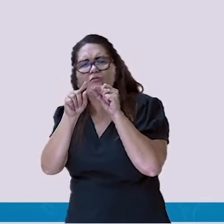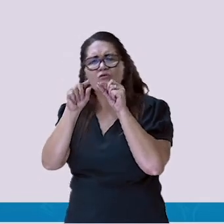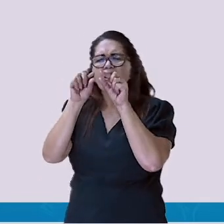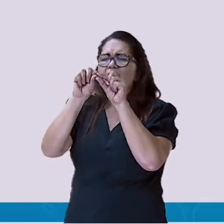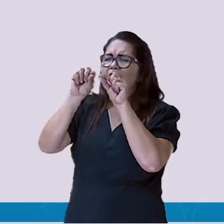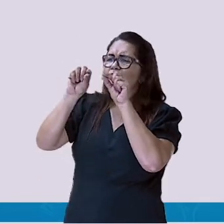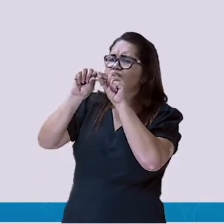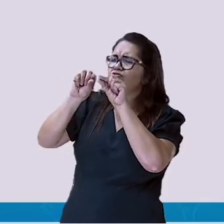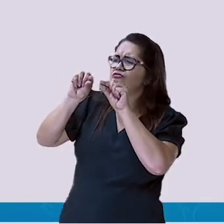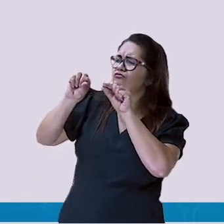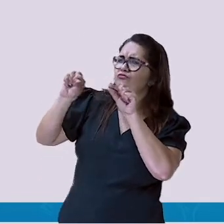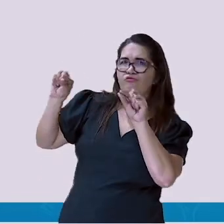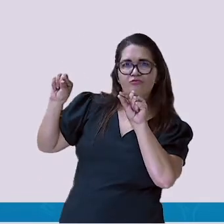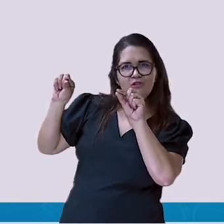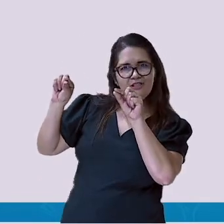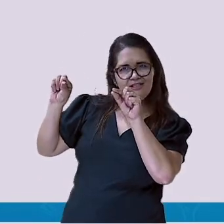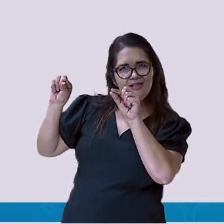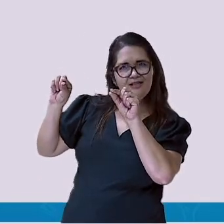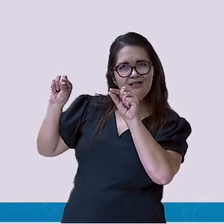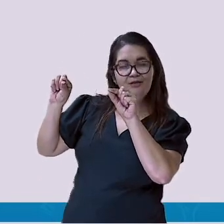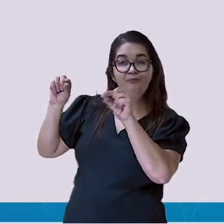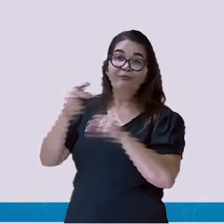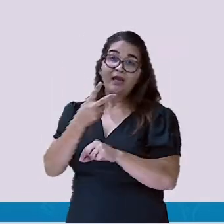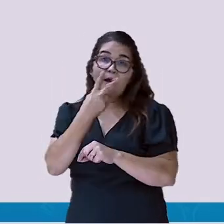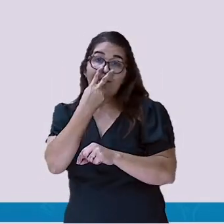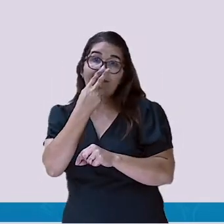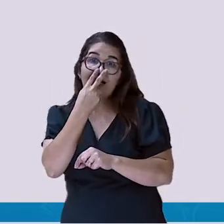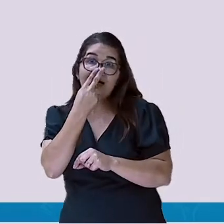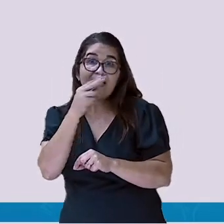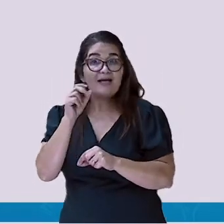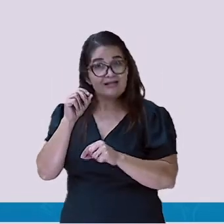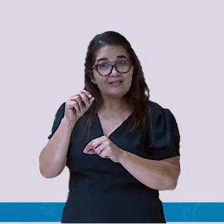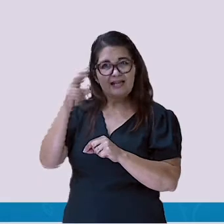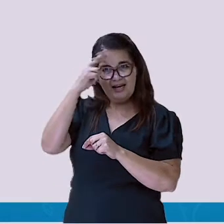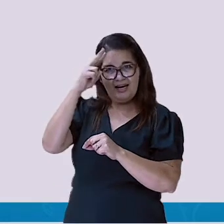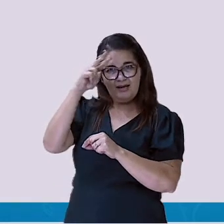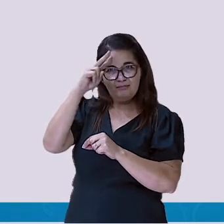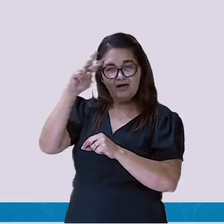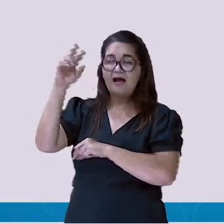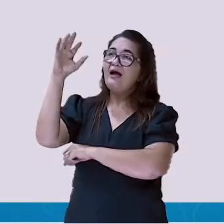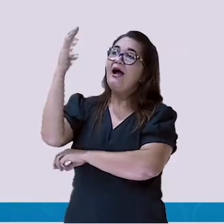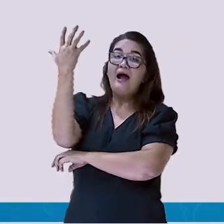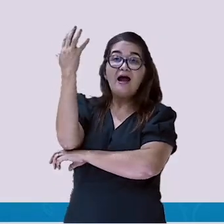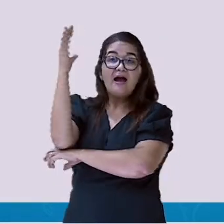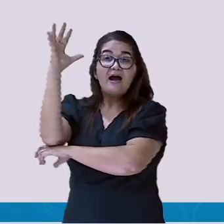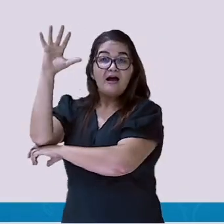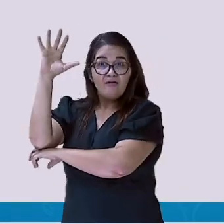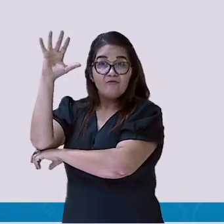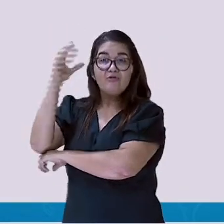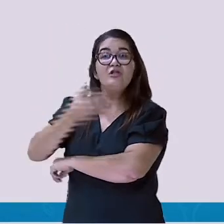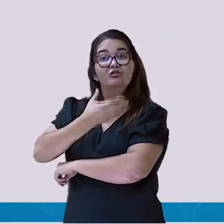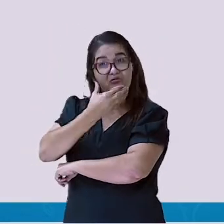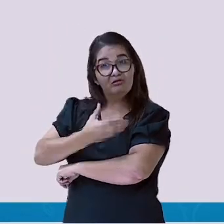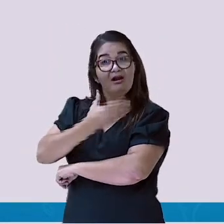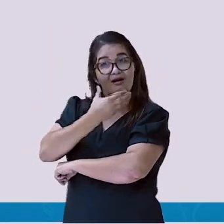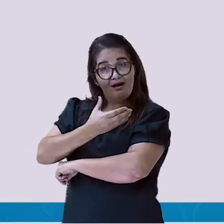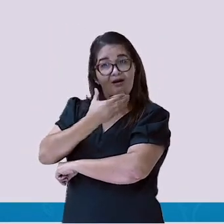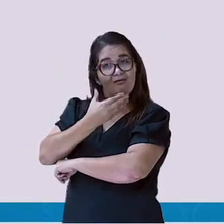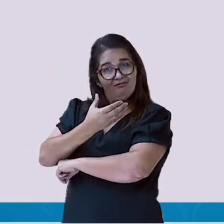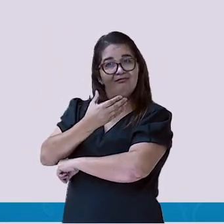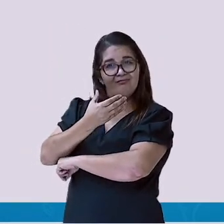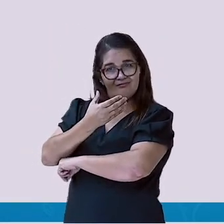que é o pinheiro do Paraná. O pinheiro do Paraná, ele traz consigo